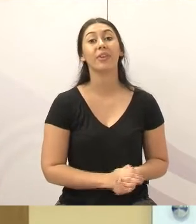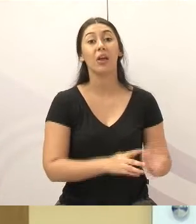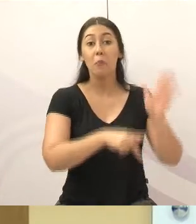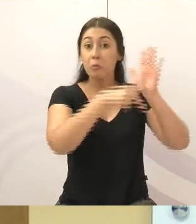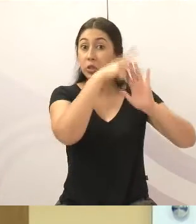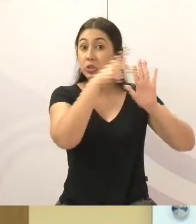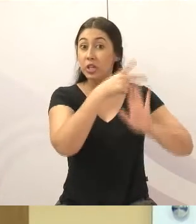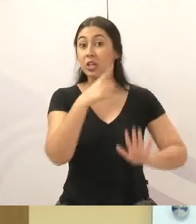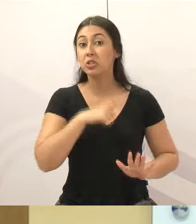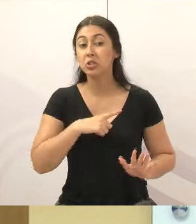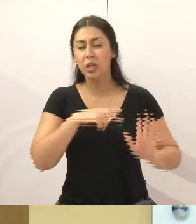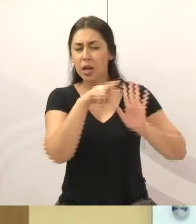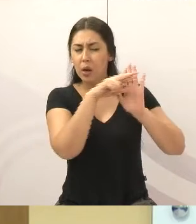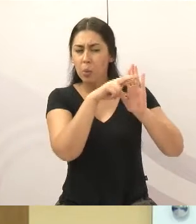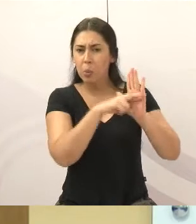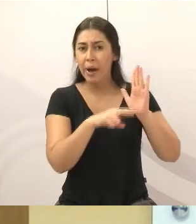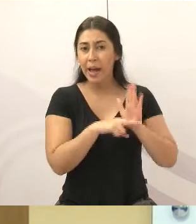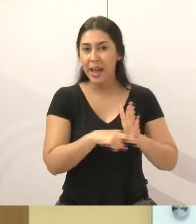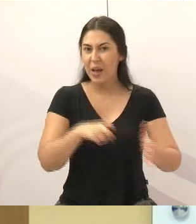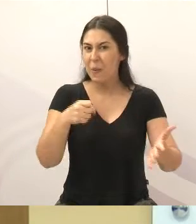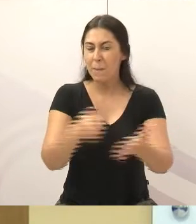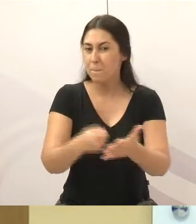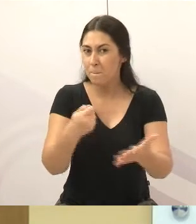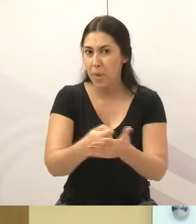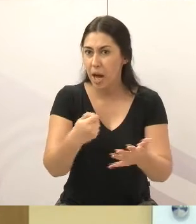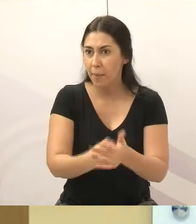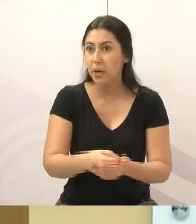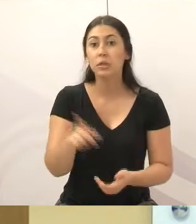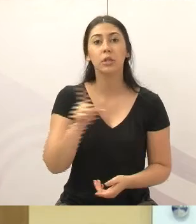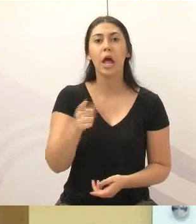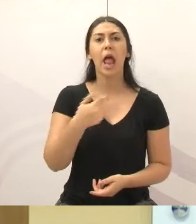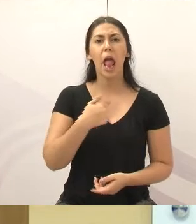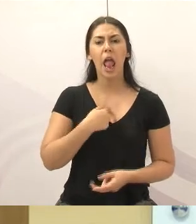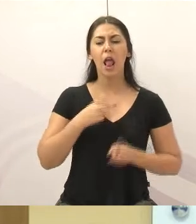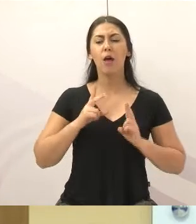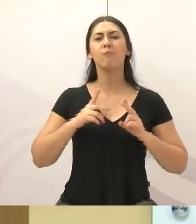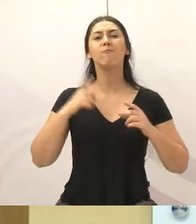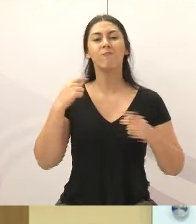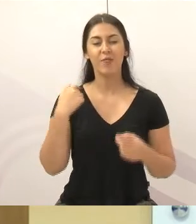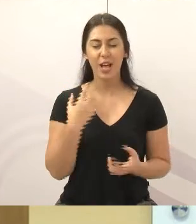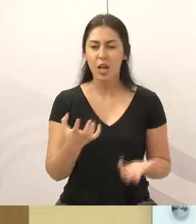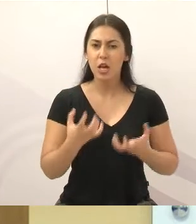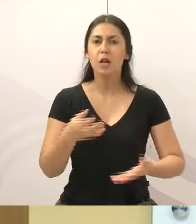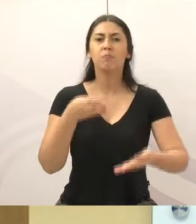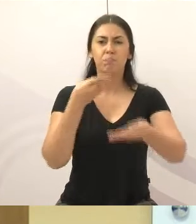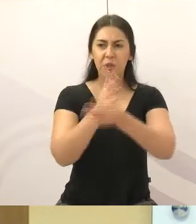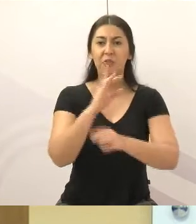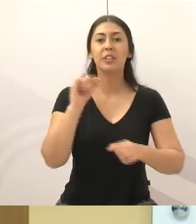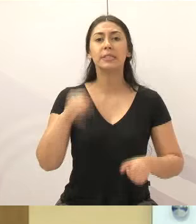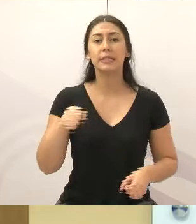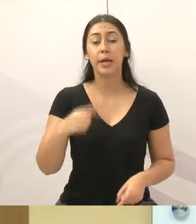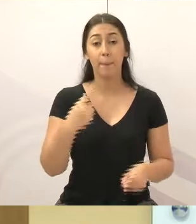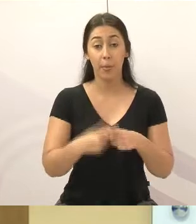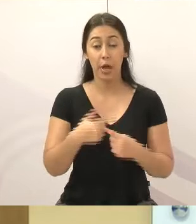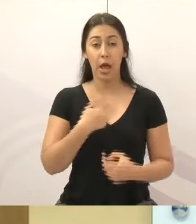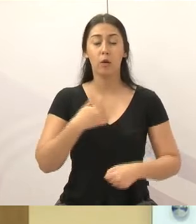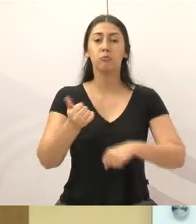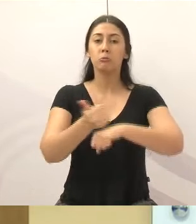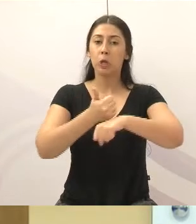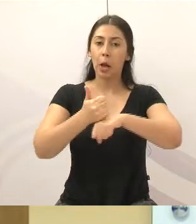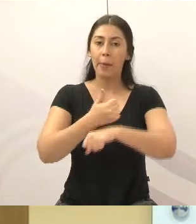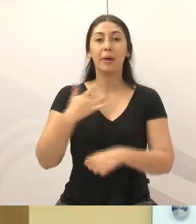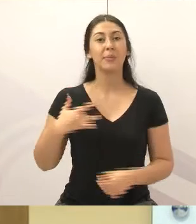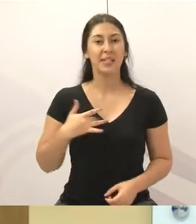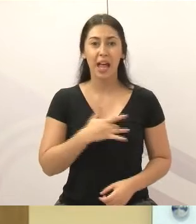é uma imposição e nem uma obrigatoriedade. Eu defenderei ele com unhas e dentes, porque eu sou profissional de saúde e eu não